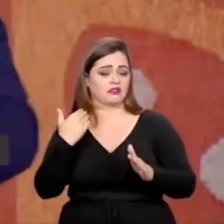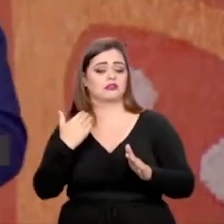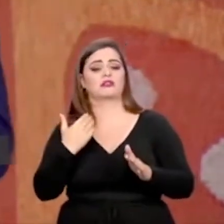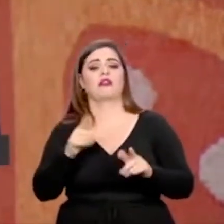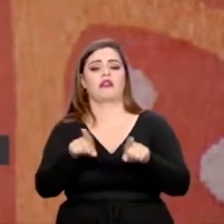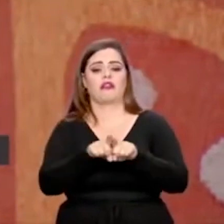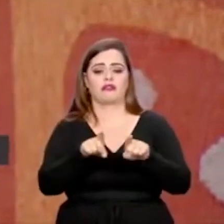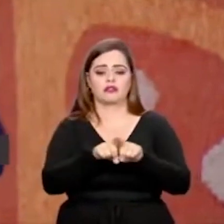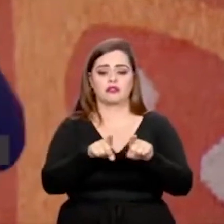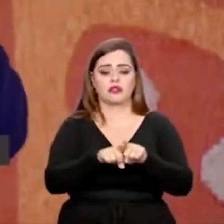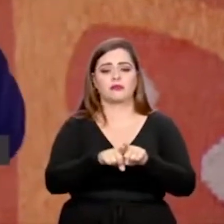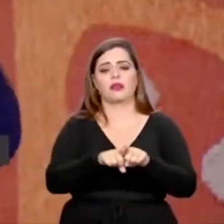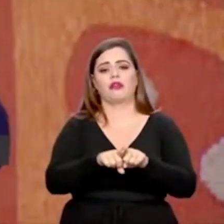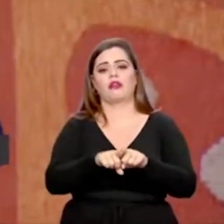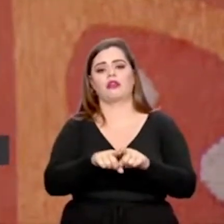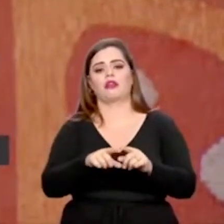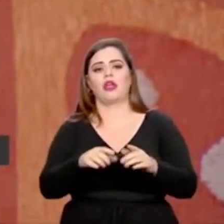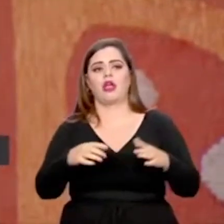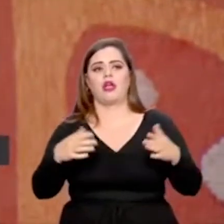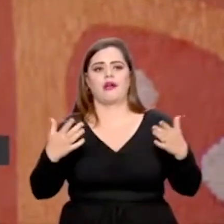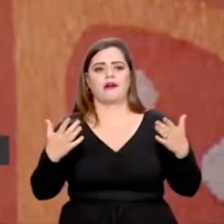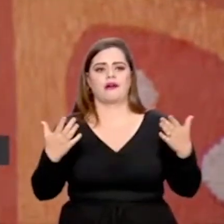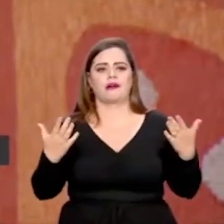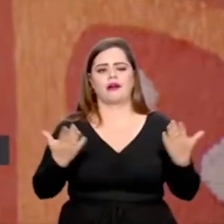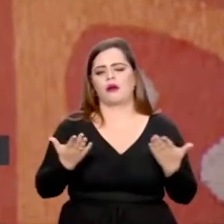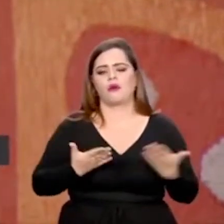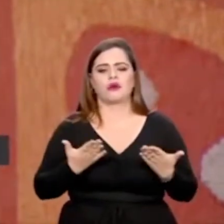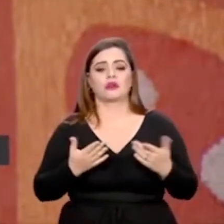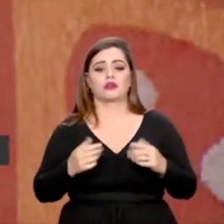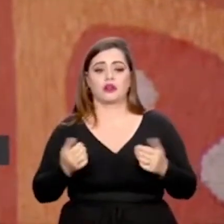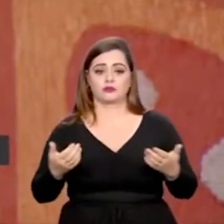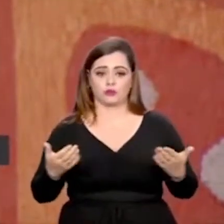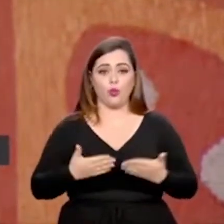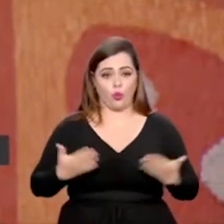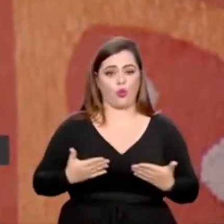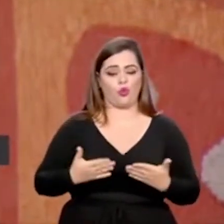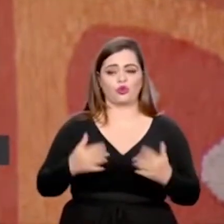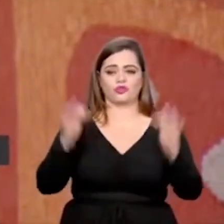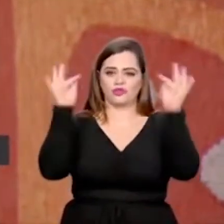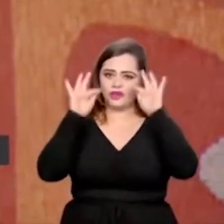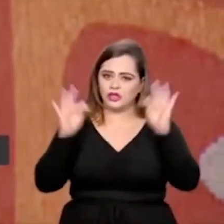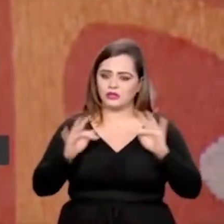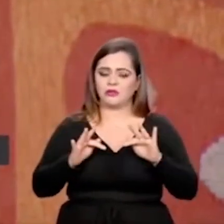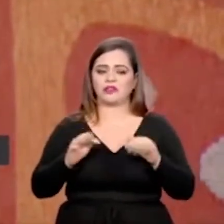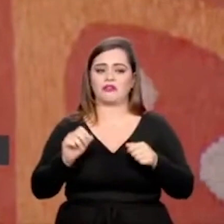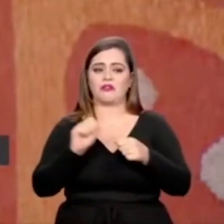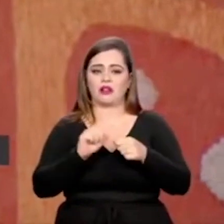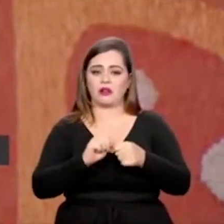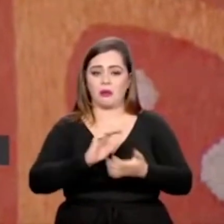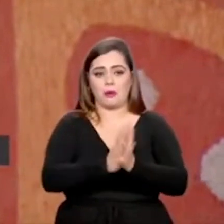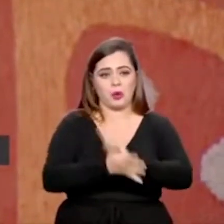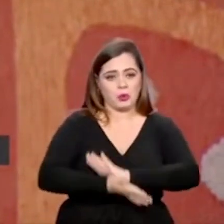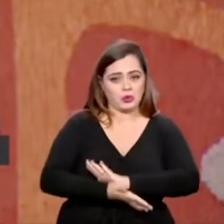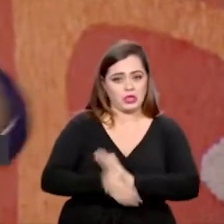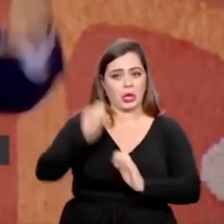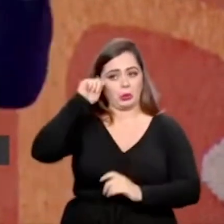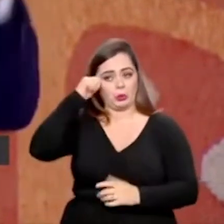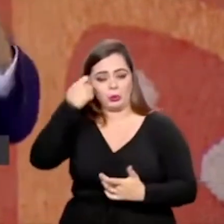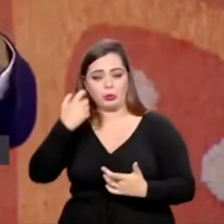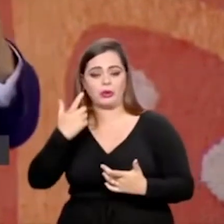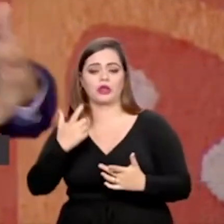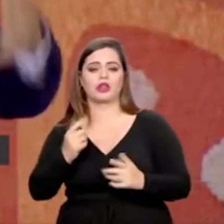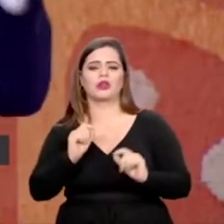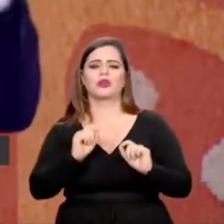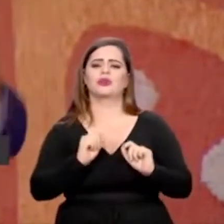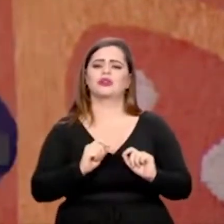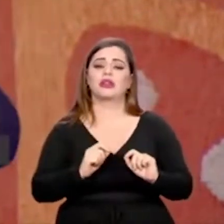com tanta intensidade como se fala hoje felizmente sentou na agenda de todos nós desigualdade racial o quanto